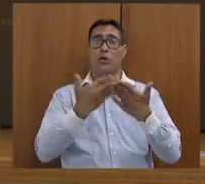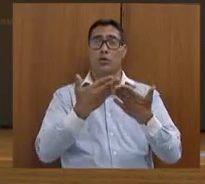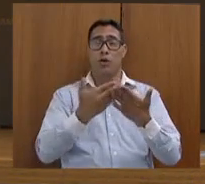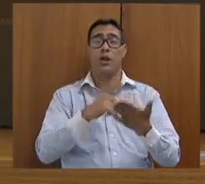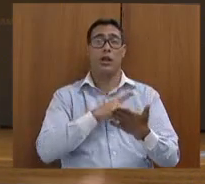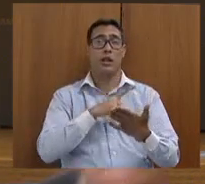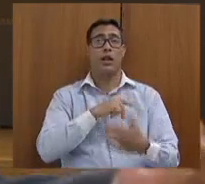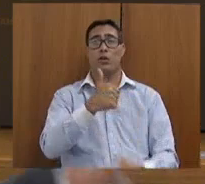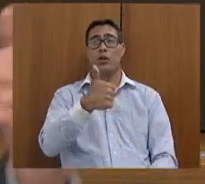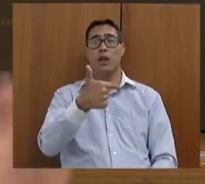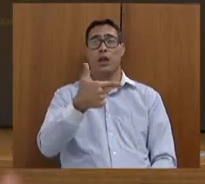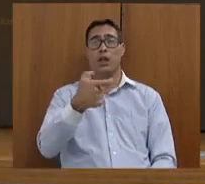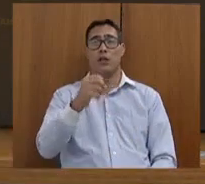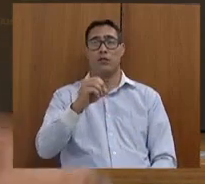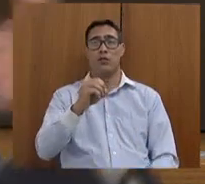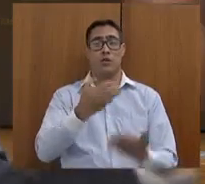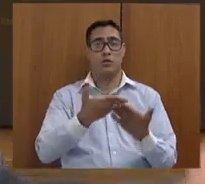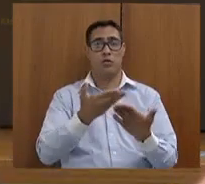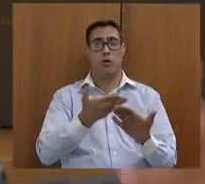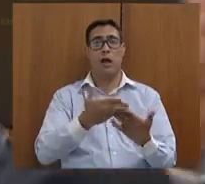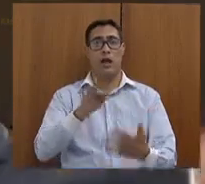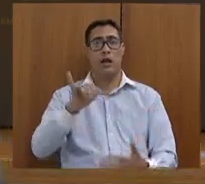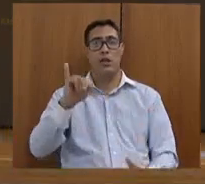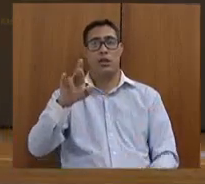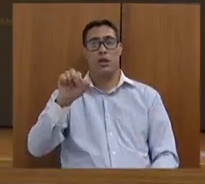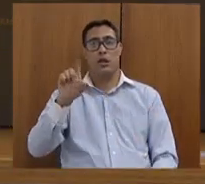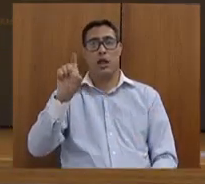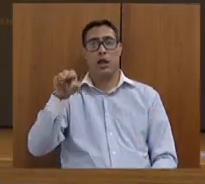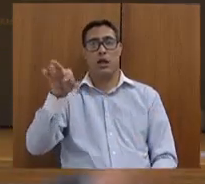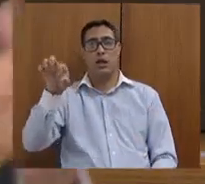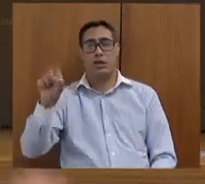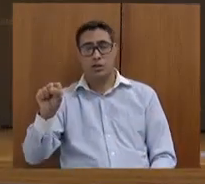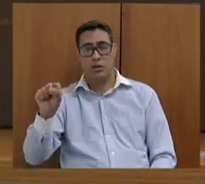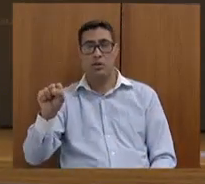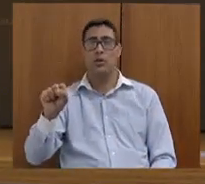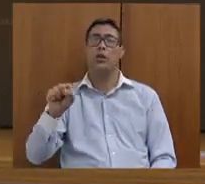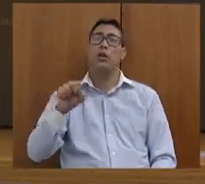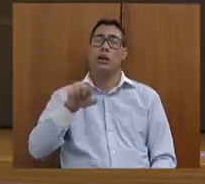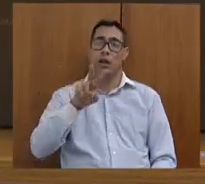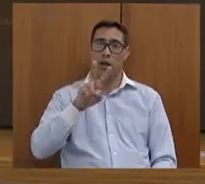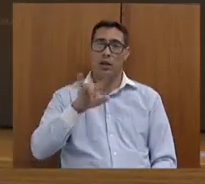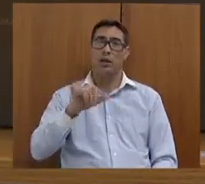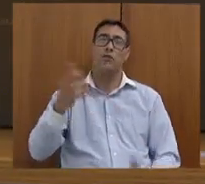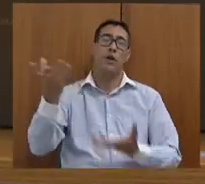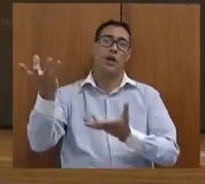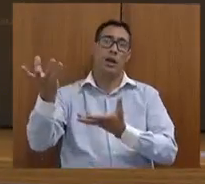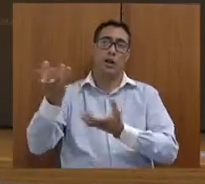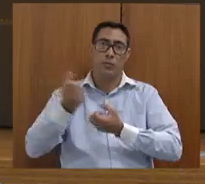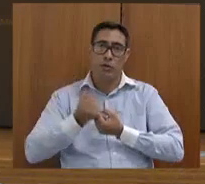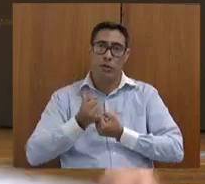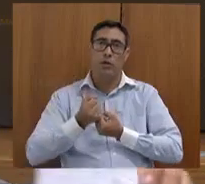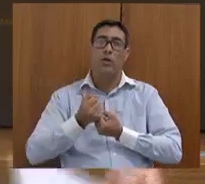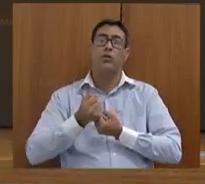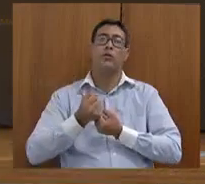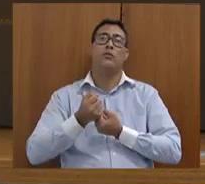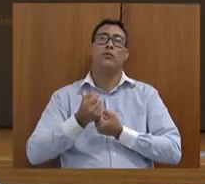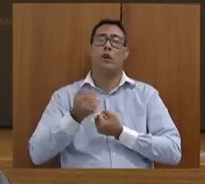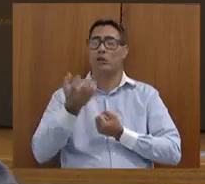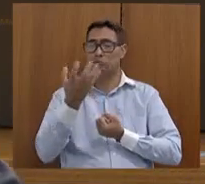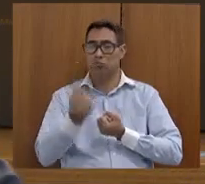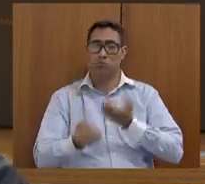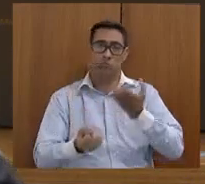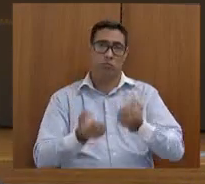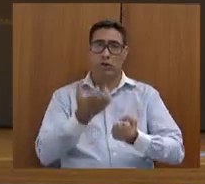120 alunos e a escola Tiradentes logo depois que a gente voltar aqui eles vão absorver absorver